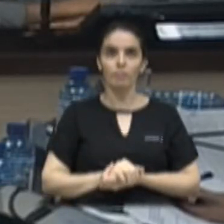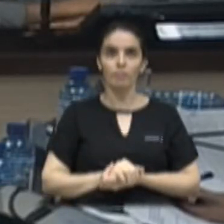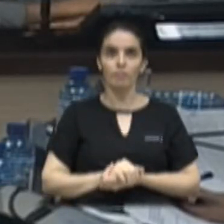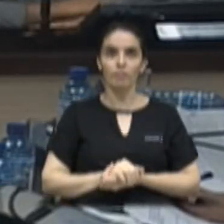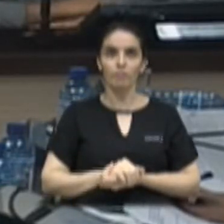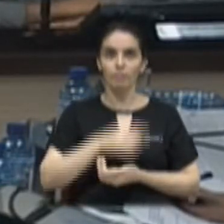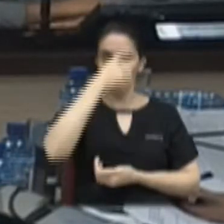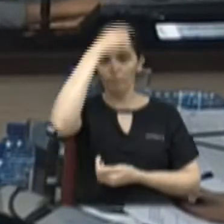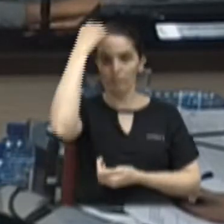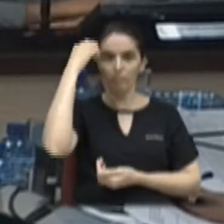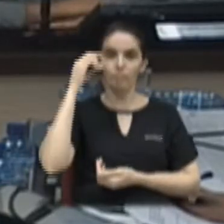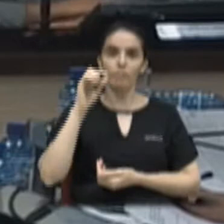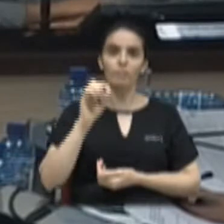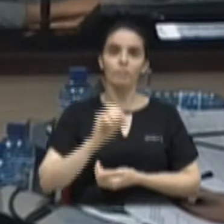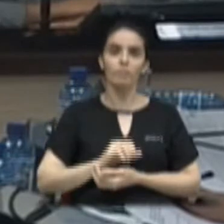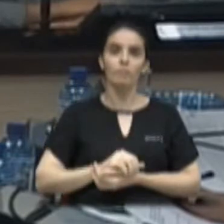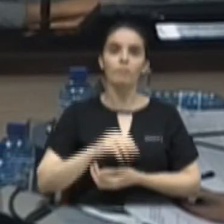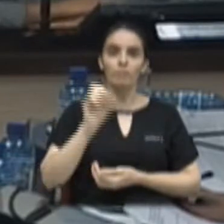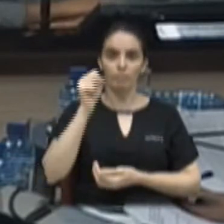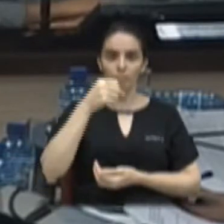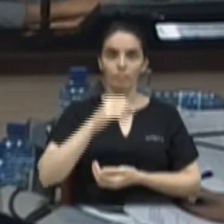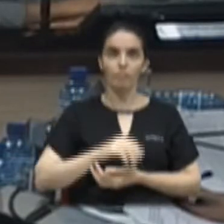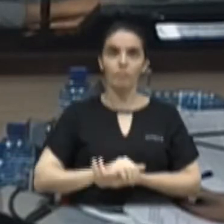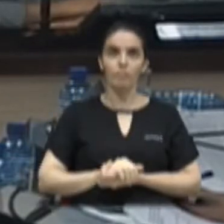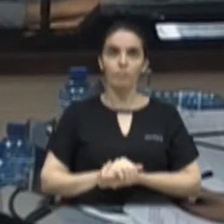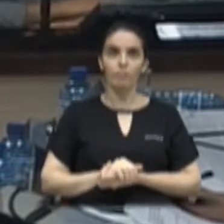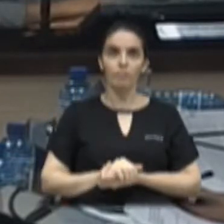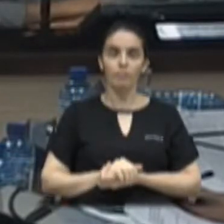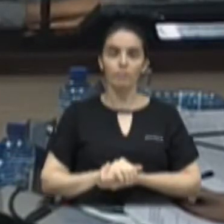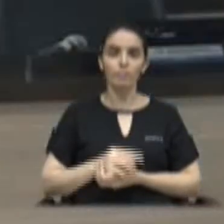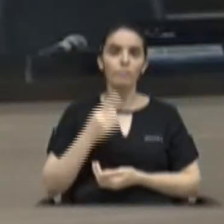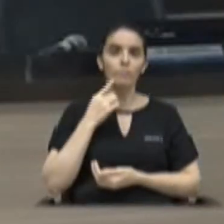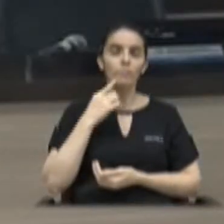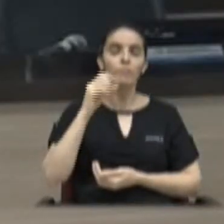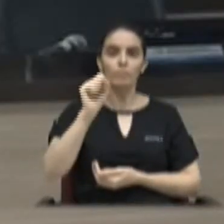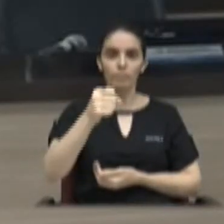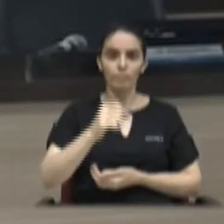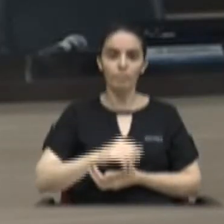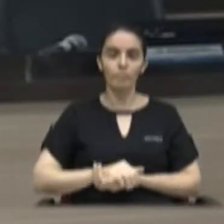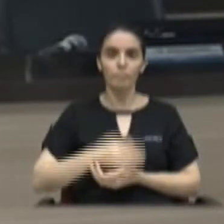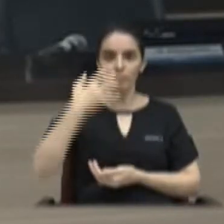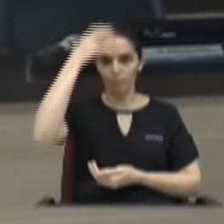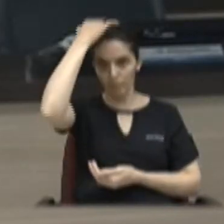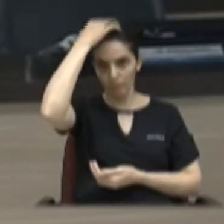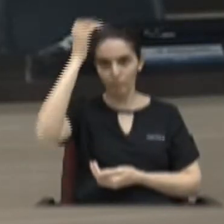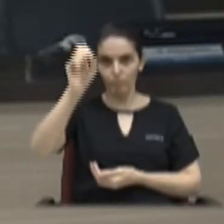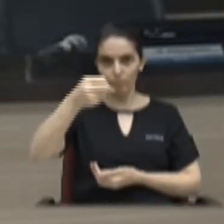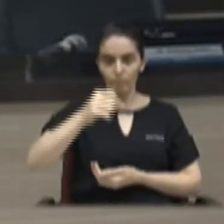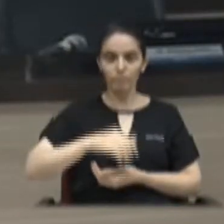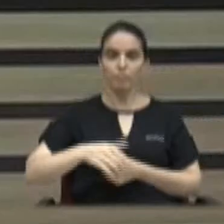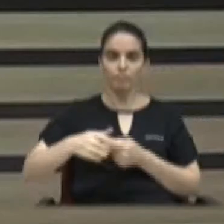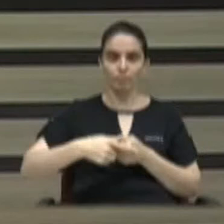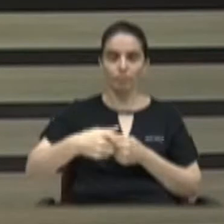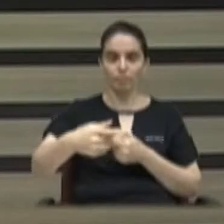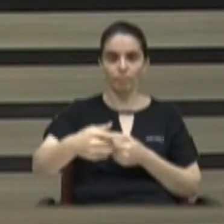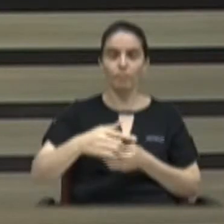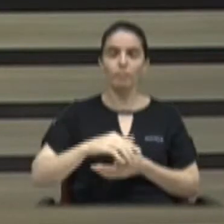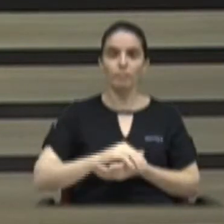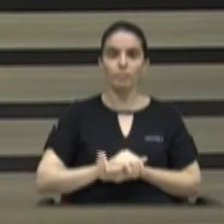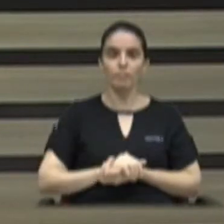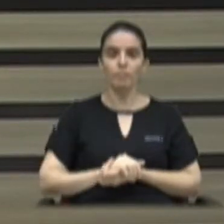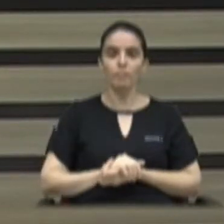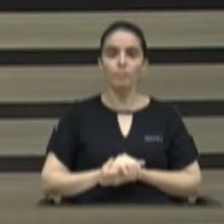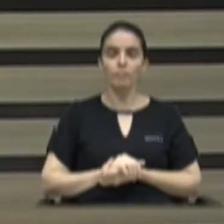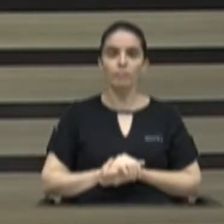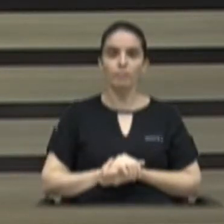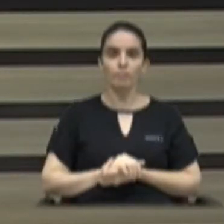Marco Xavier. Sim. Cleiton. Sim, presidente. Darcy. Sim. Está adiado o item 7 por